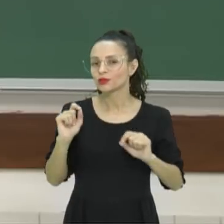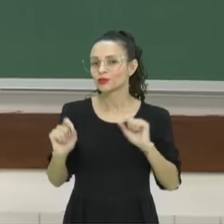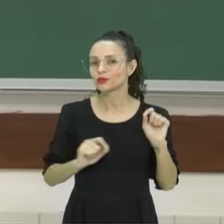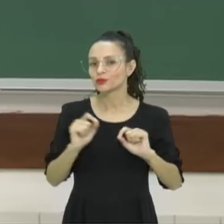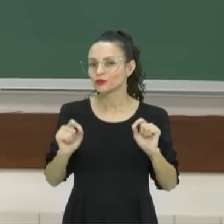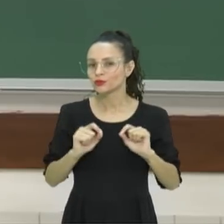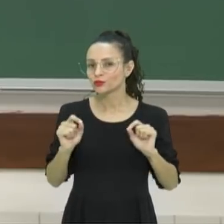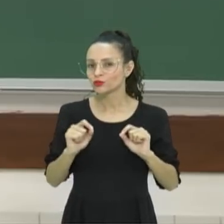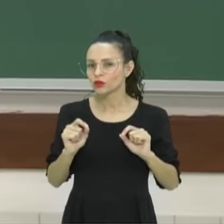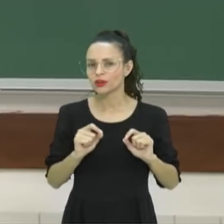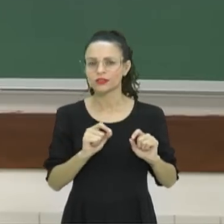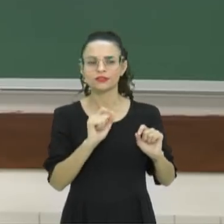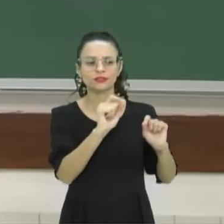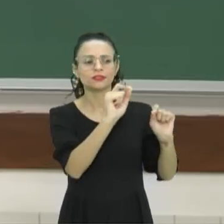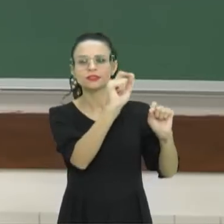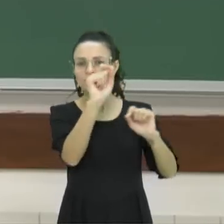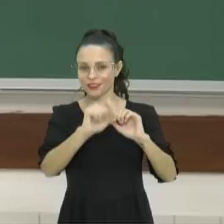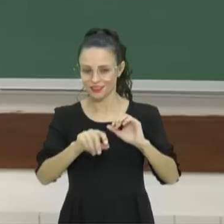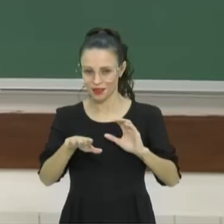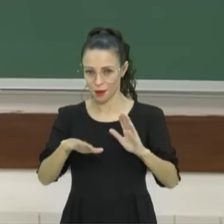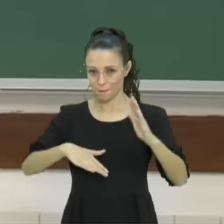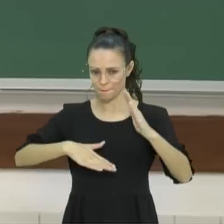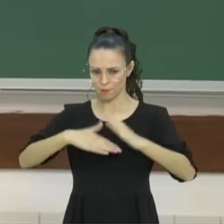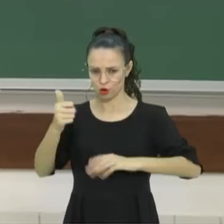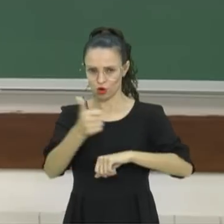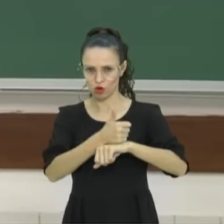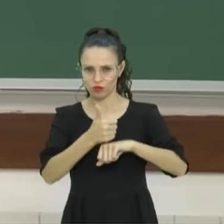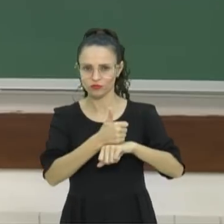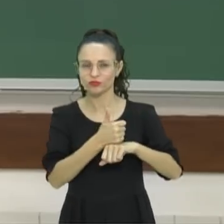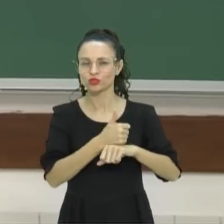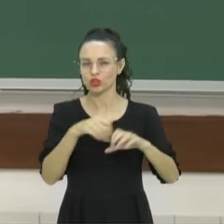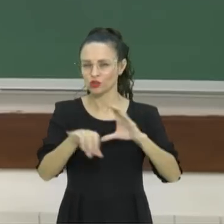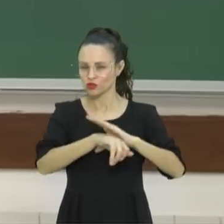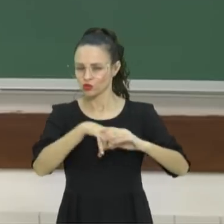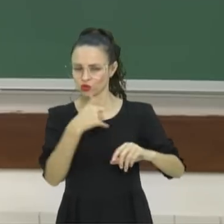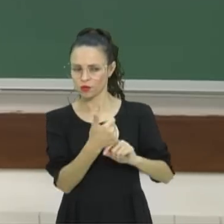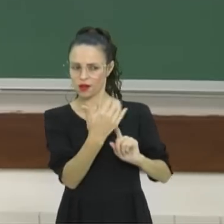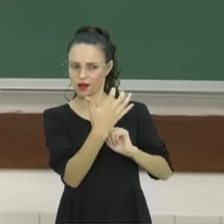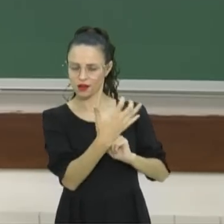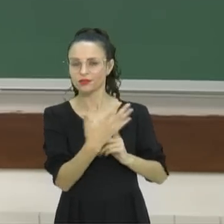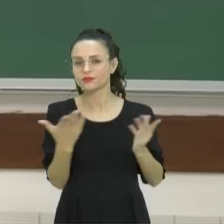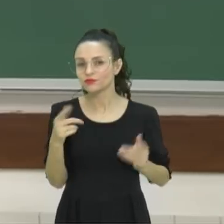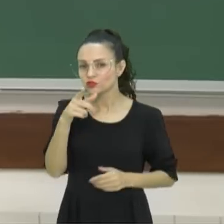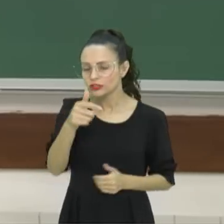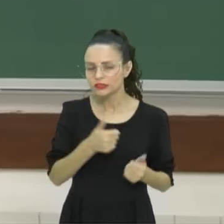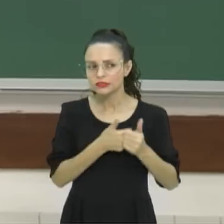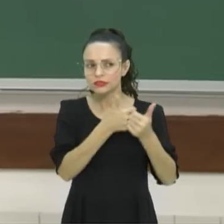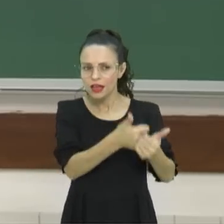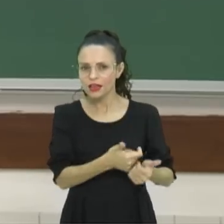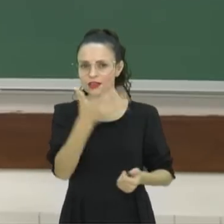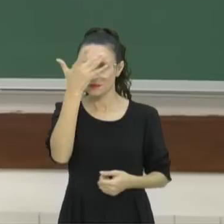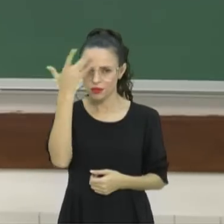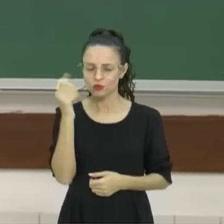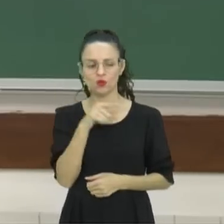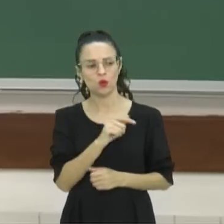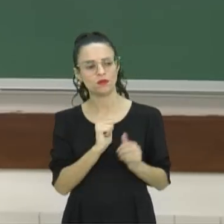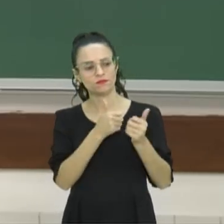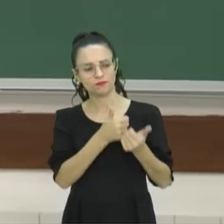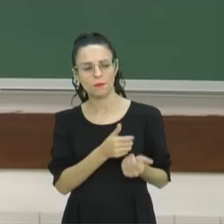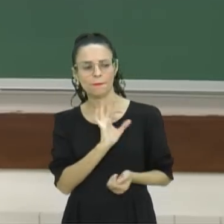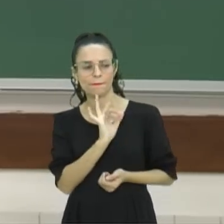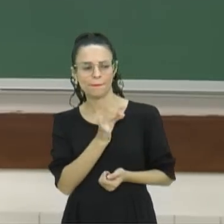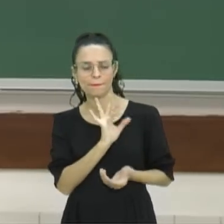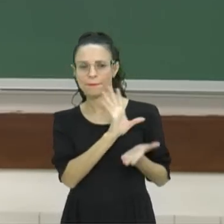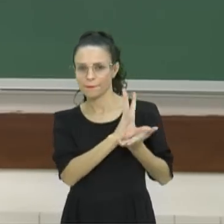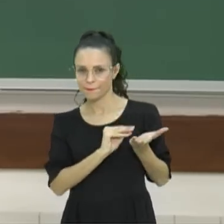os digitais influencers? Tem algum que você tem opção, segue e também acaba repetindo os